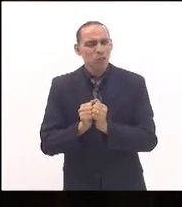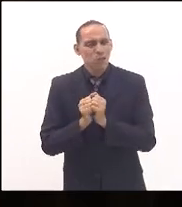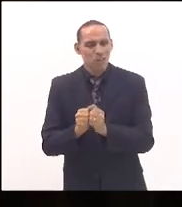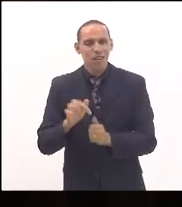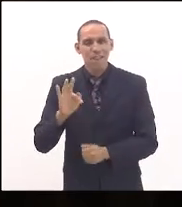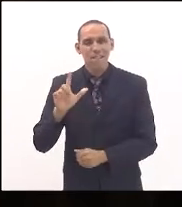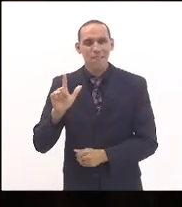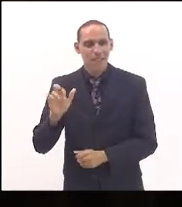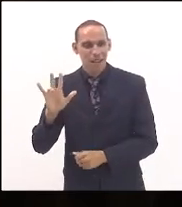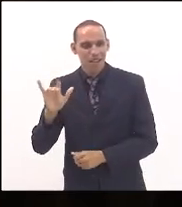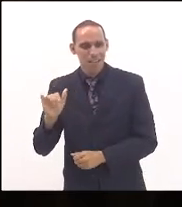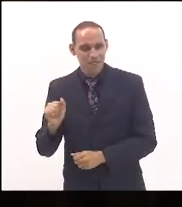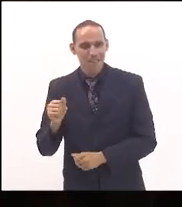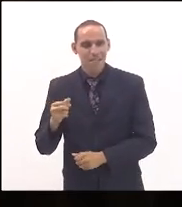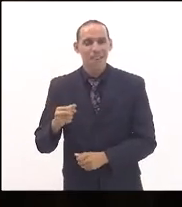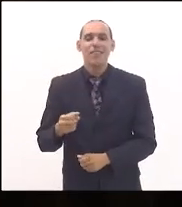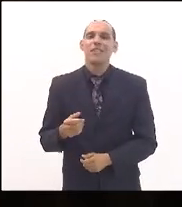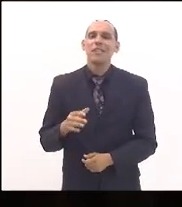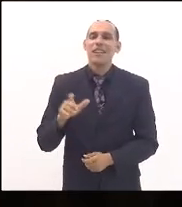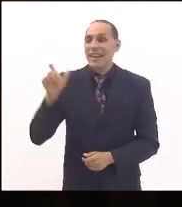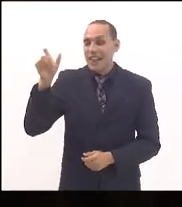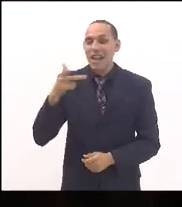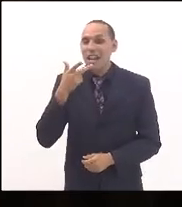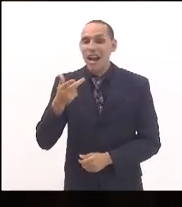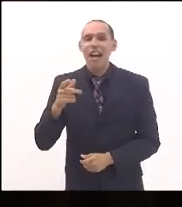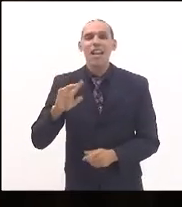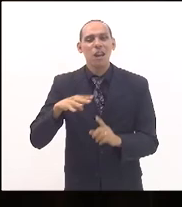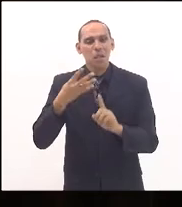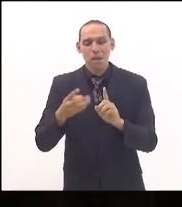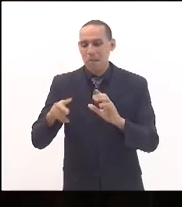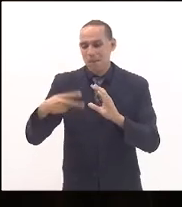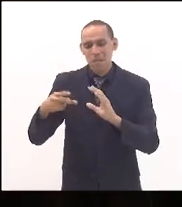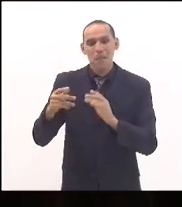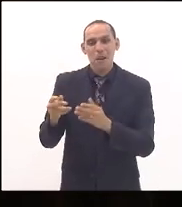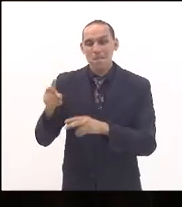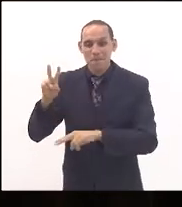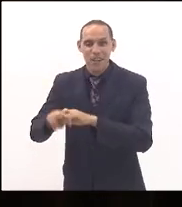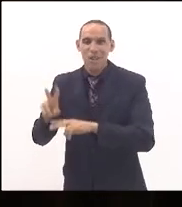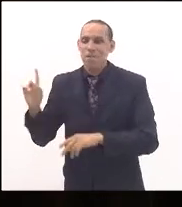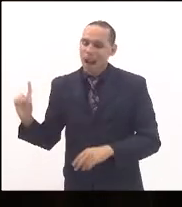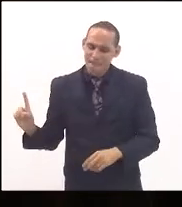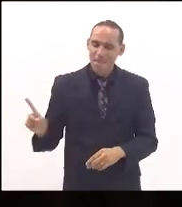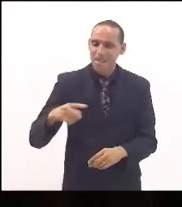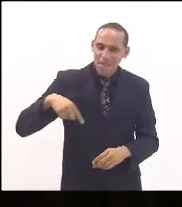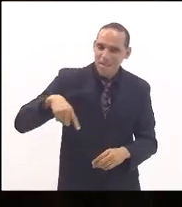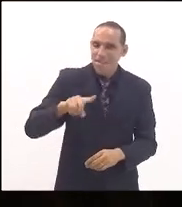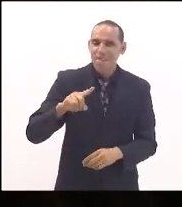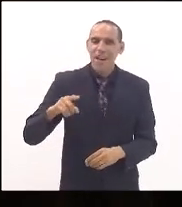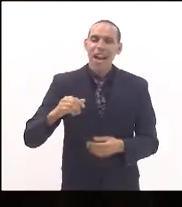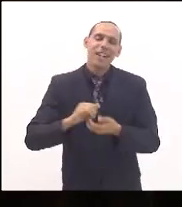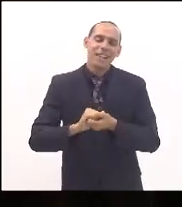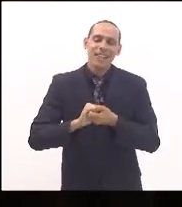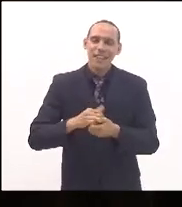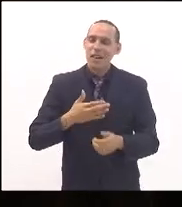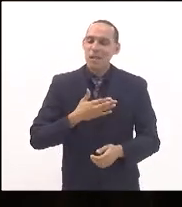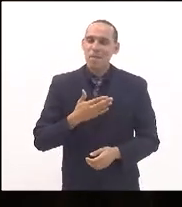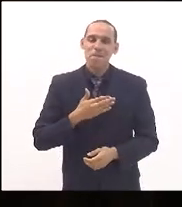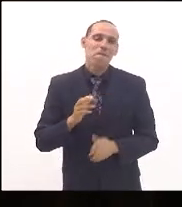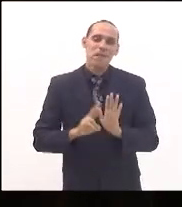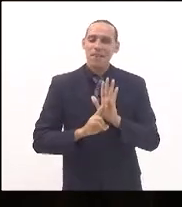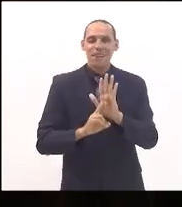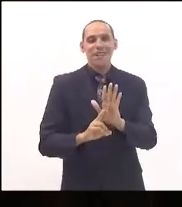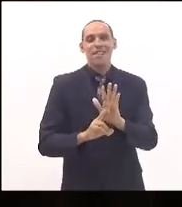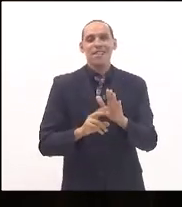e falou eu tô preso aqui numa homenagem na Câmara mas por favor vai lá e transmita meus agradecimentos